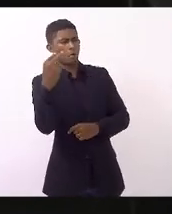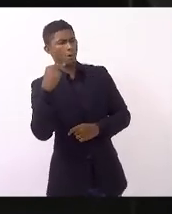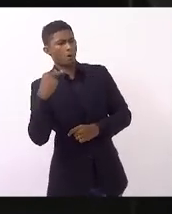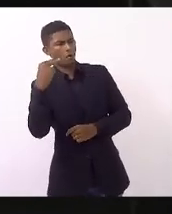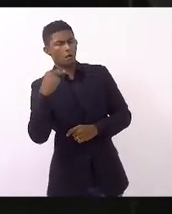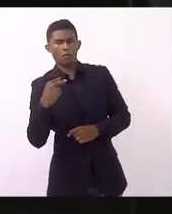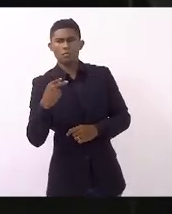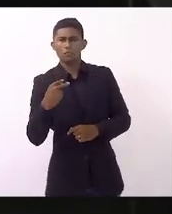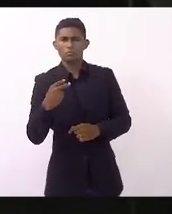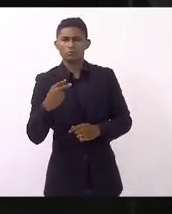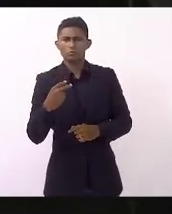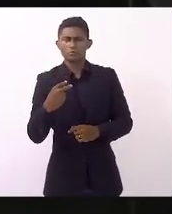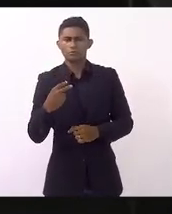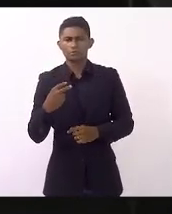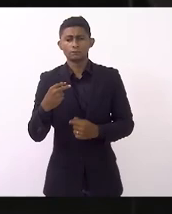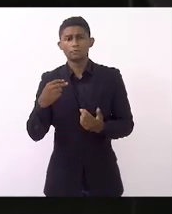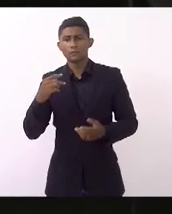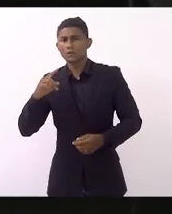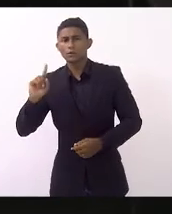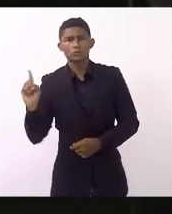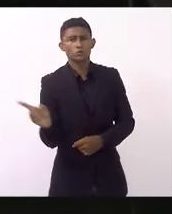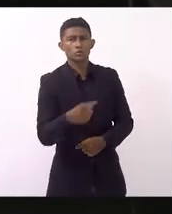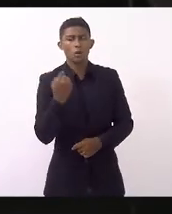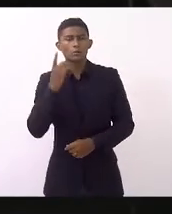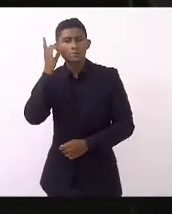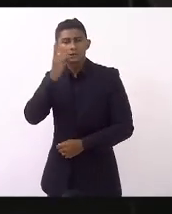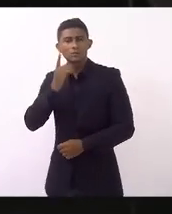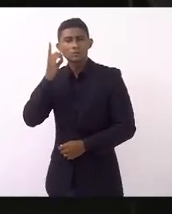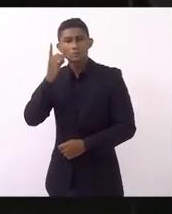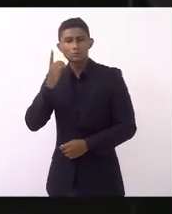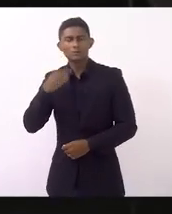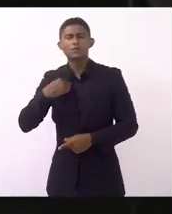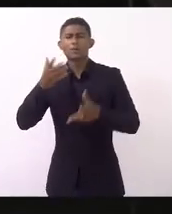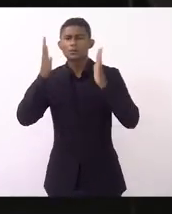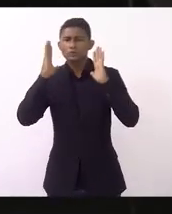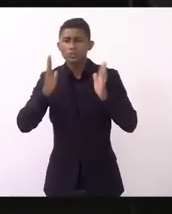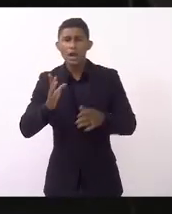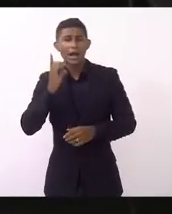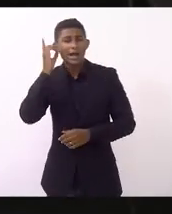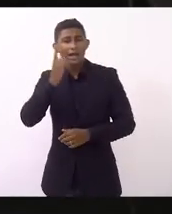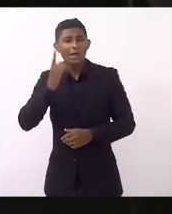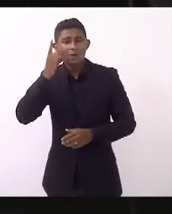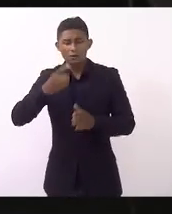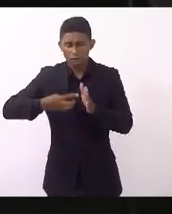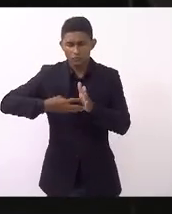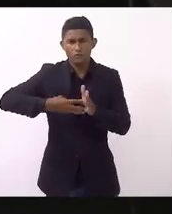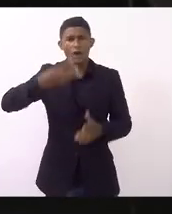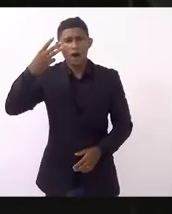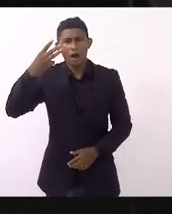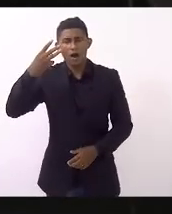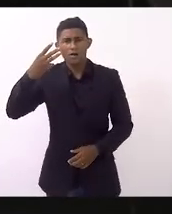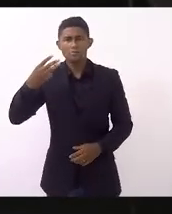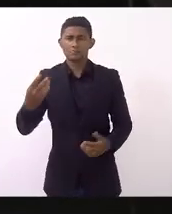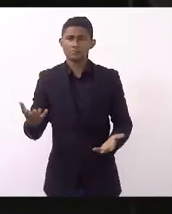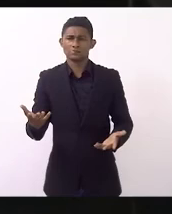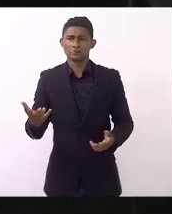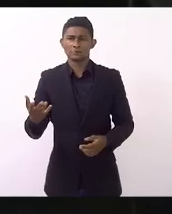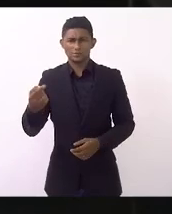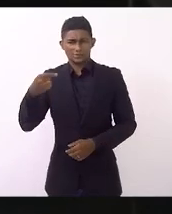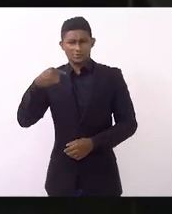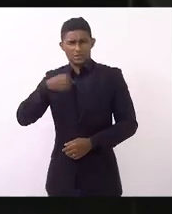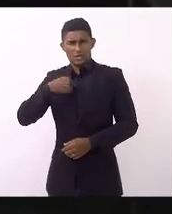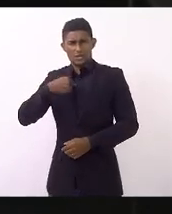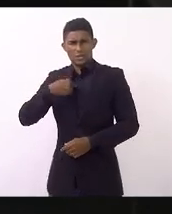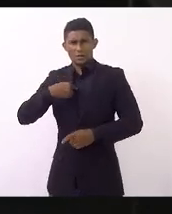nós, parlamentares, principalmente eu que venho de 3 mandatos, não preciso surfar na onda de